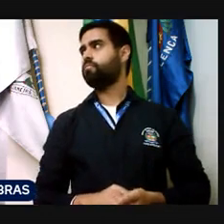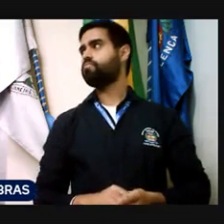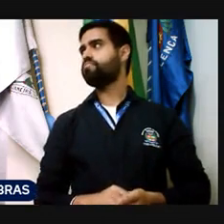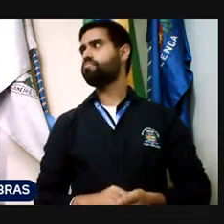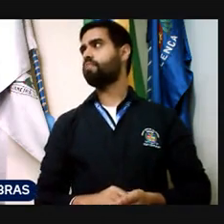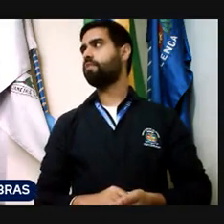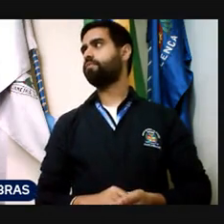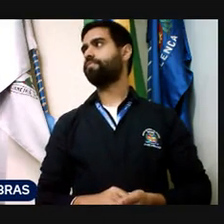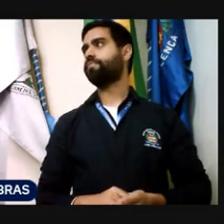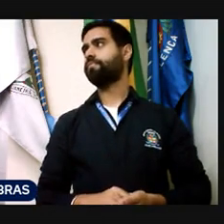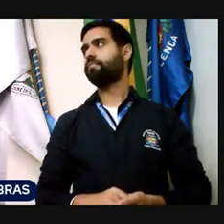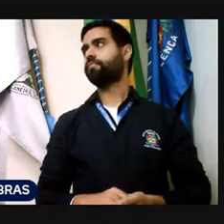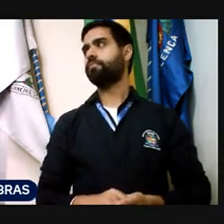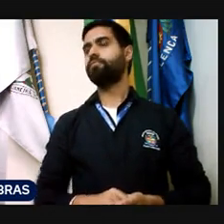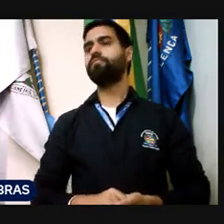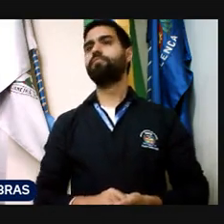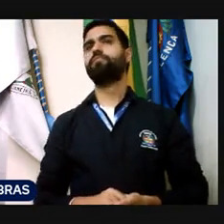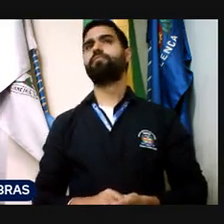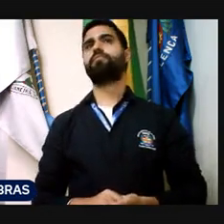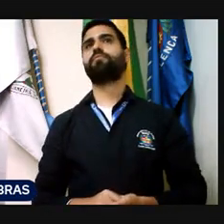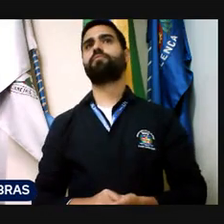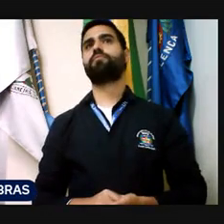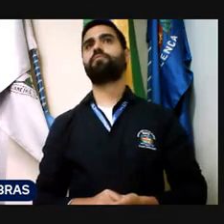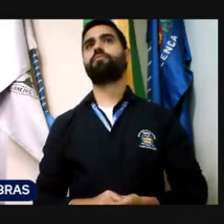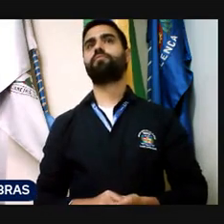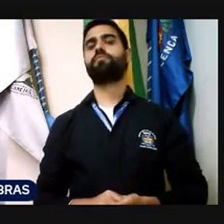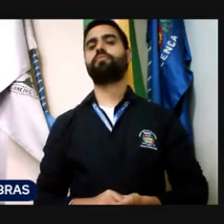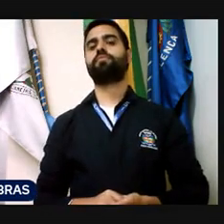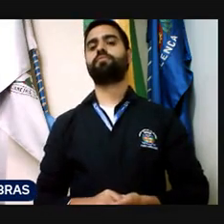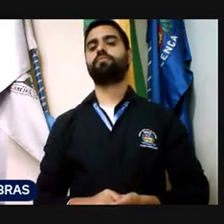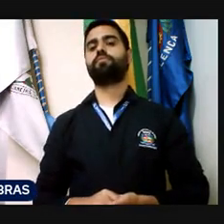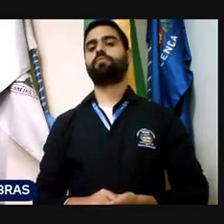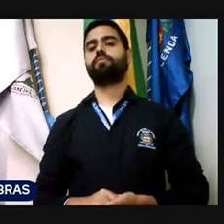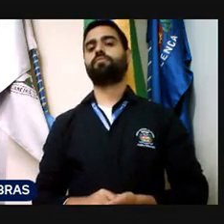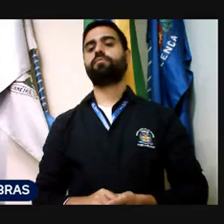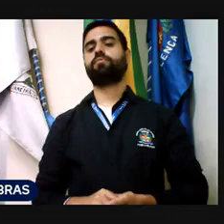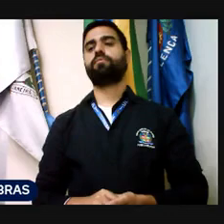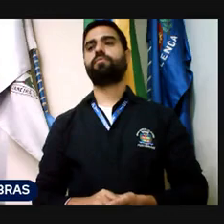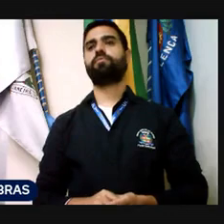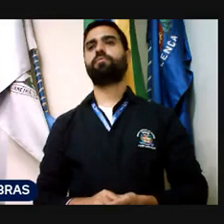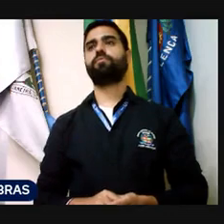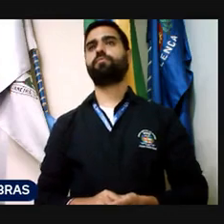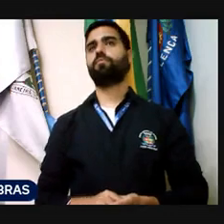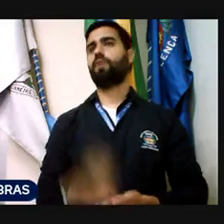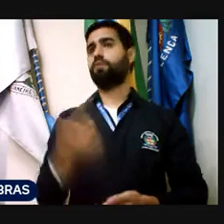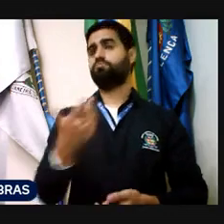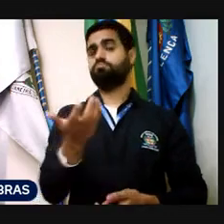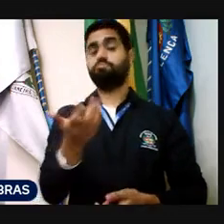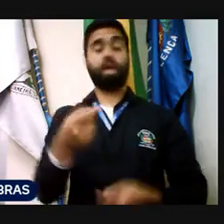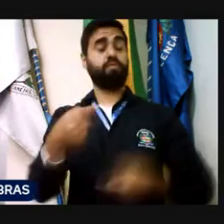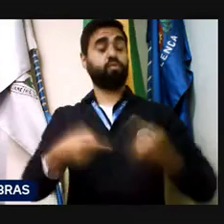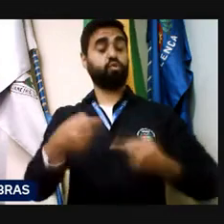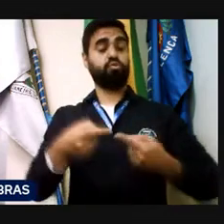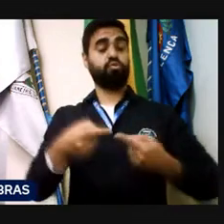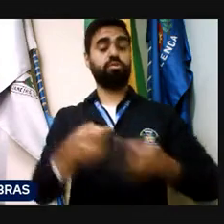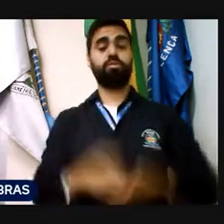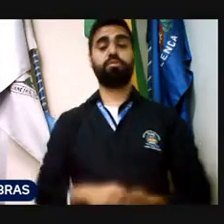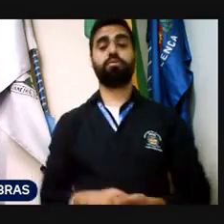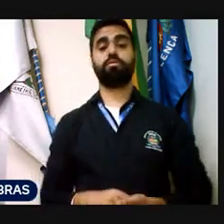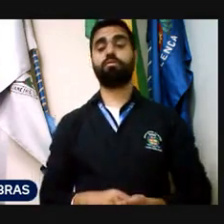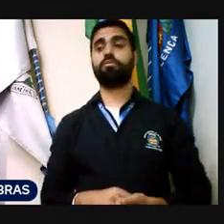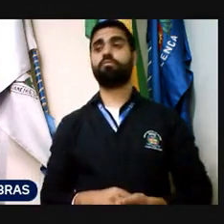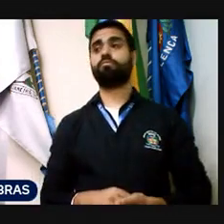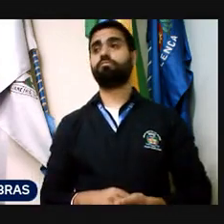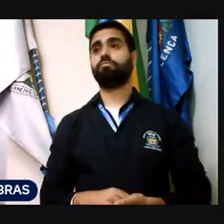quadra do bairro São Francisco. Em discussão. Não havendo nenhum vereador querer discutir,